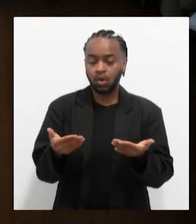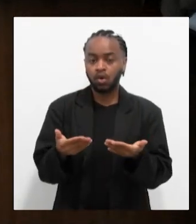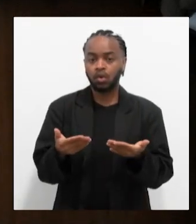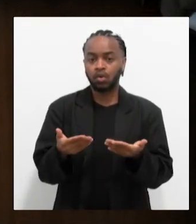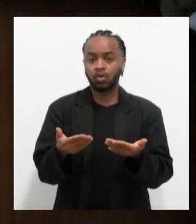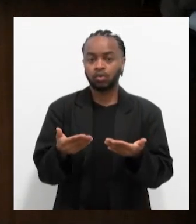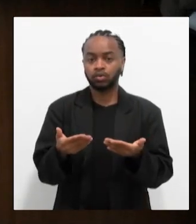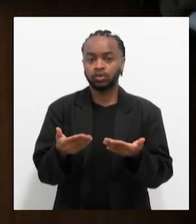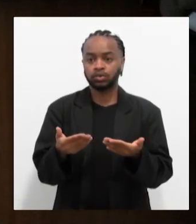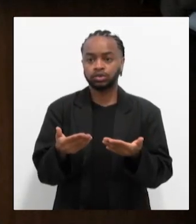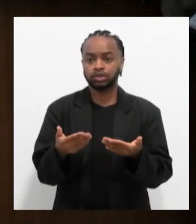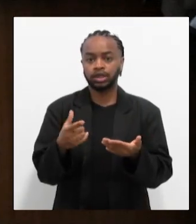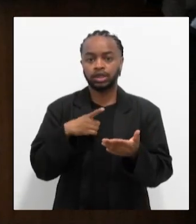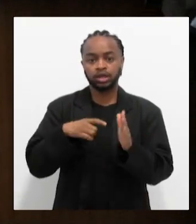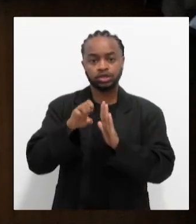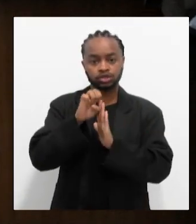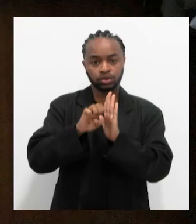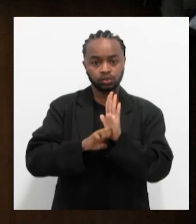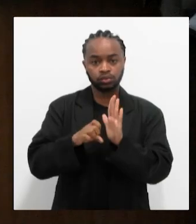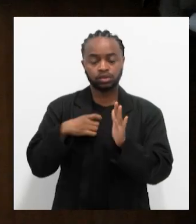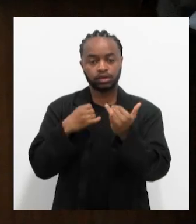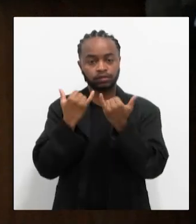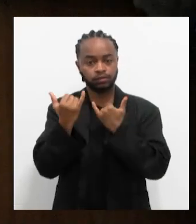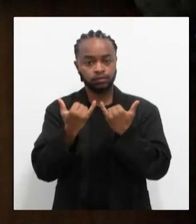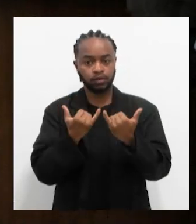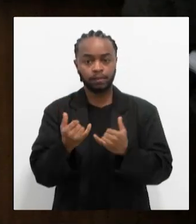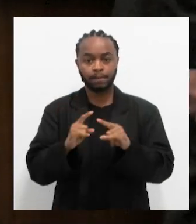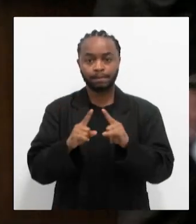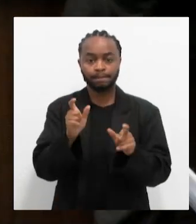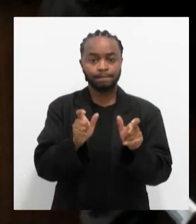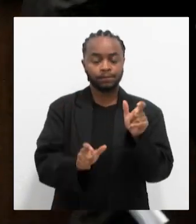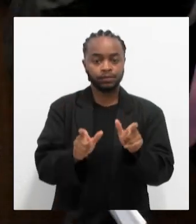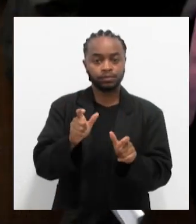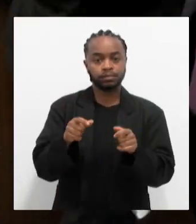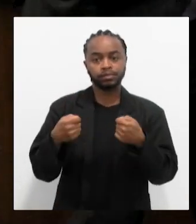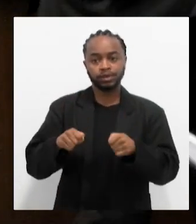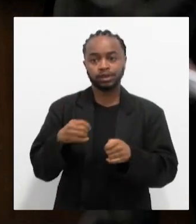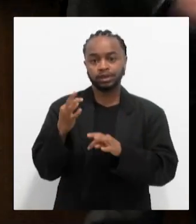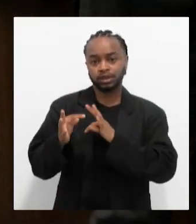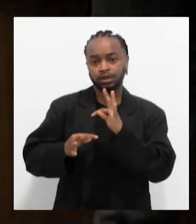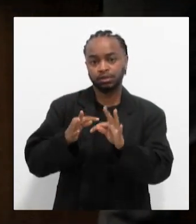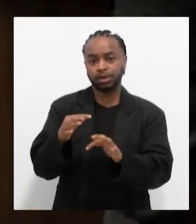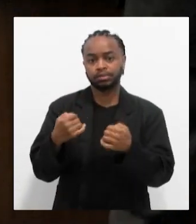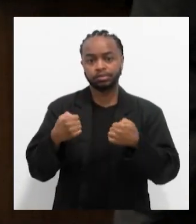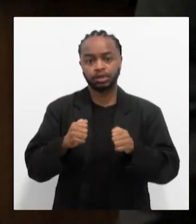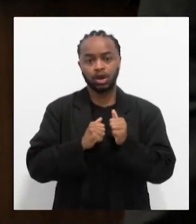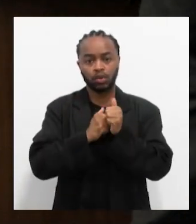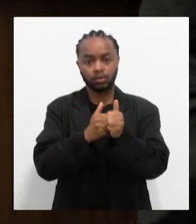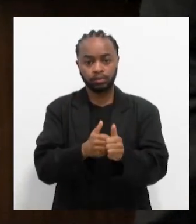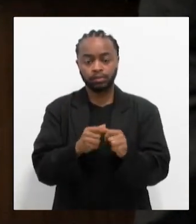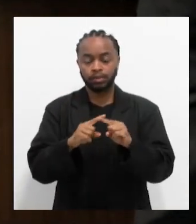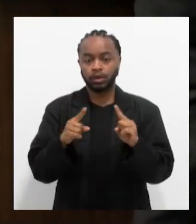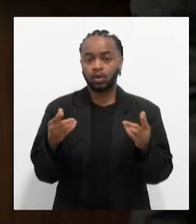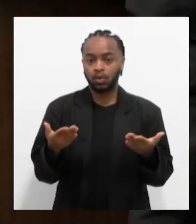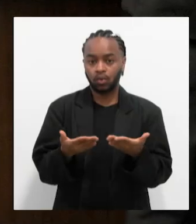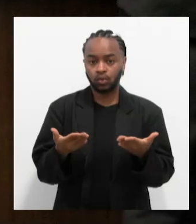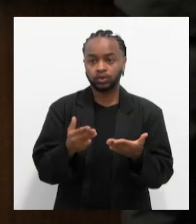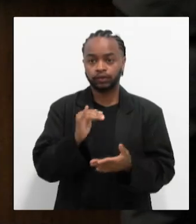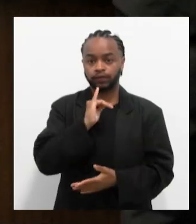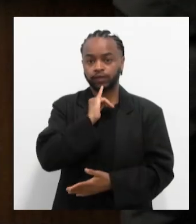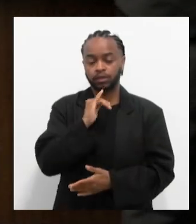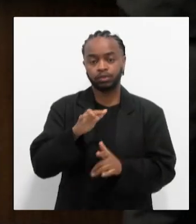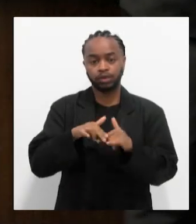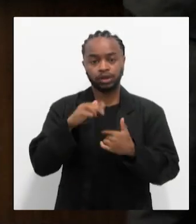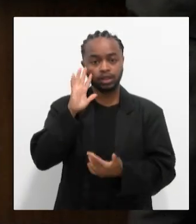esse estatuto, toda essa informação, essas pessoas elas detêm do tratamento, do acompanhamento. E hoje, infelizmente, através daquela decisão do